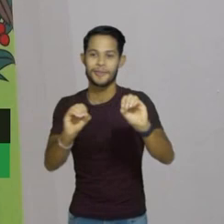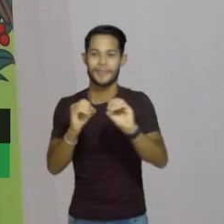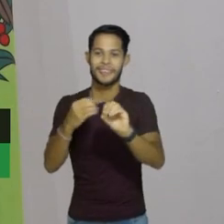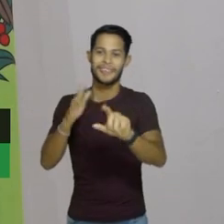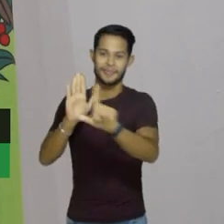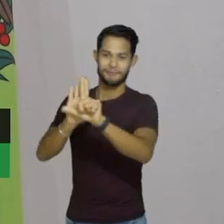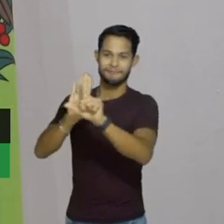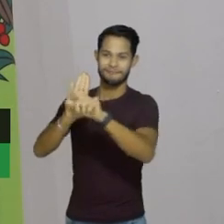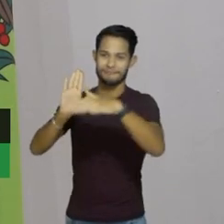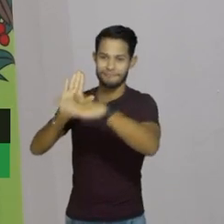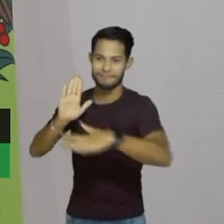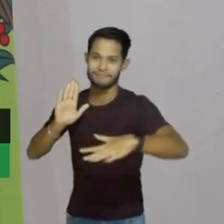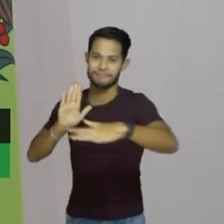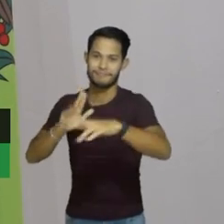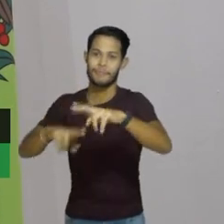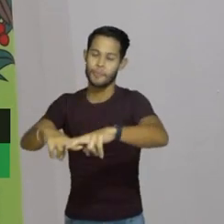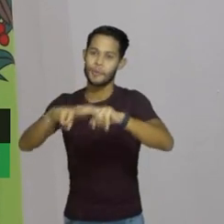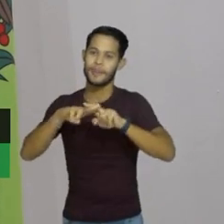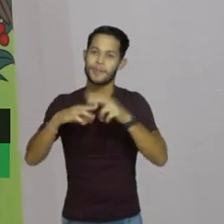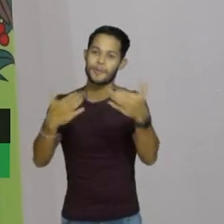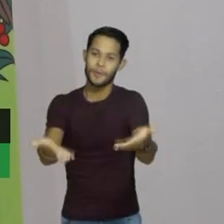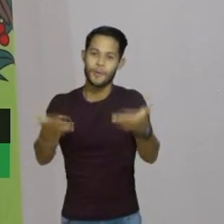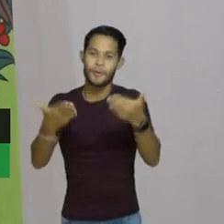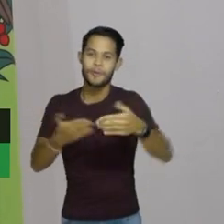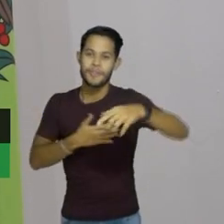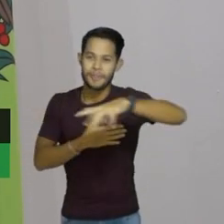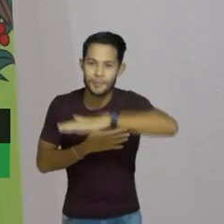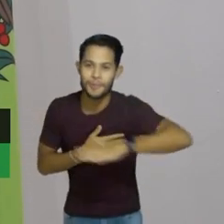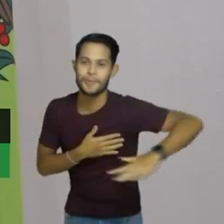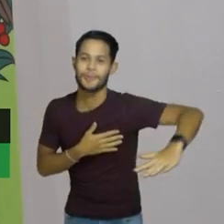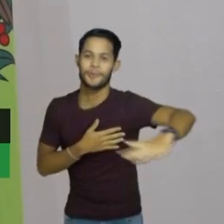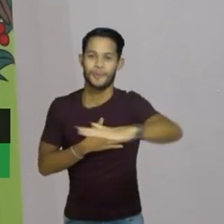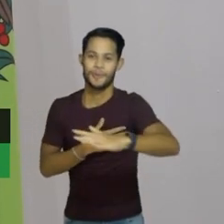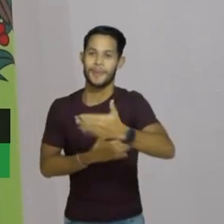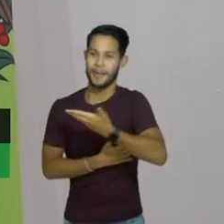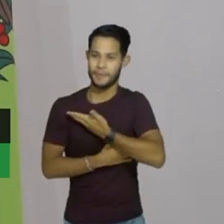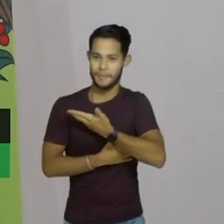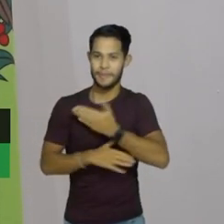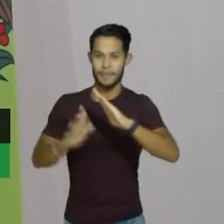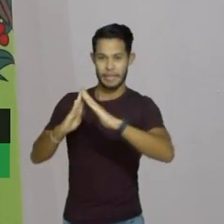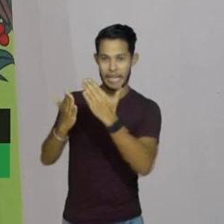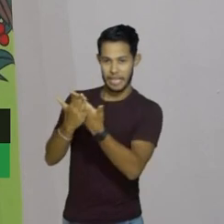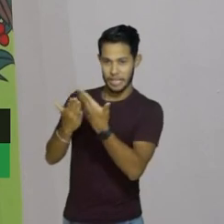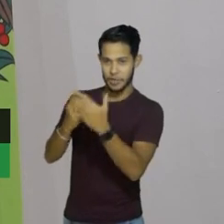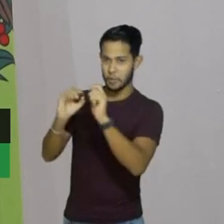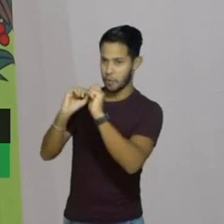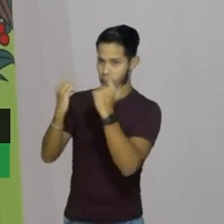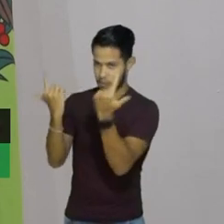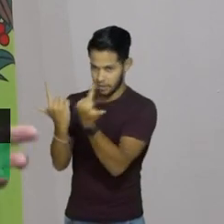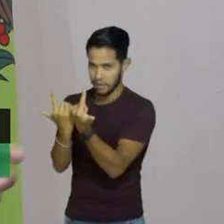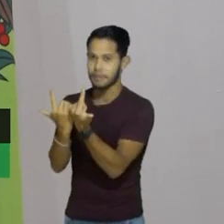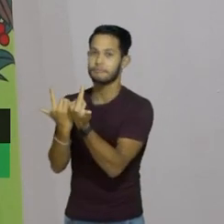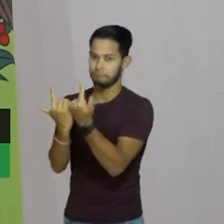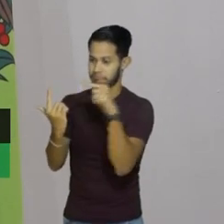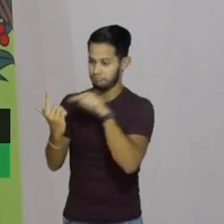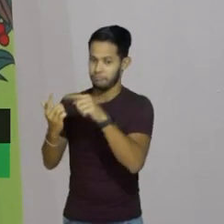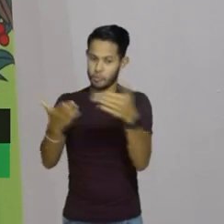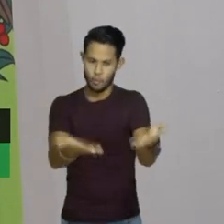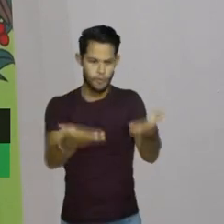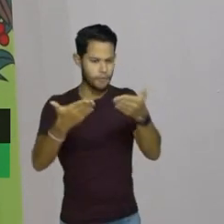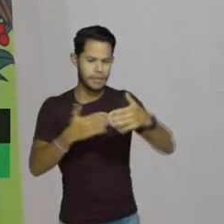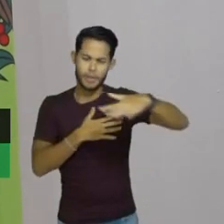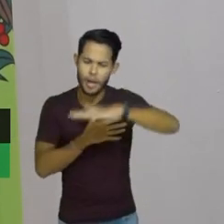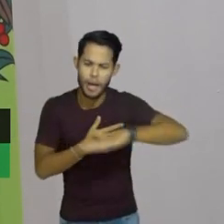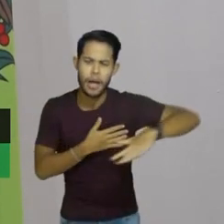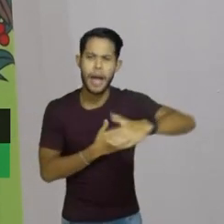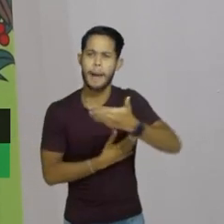aqui a todos os colegas e a Escola do Legislativo, da Assembleia Legislativa, convida a todos os colegas, todos os servidores,